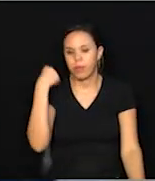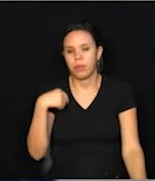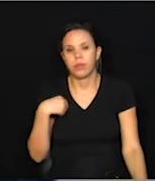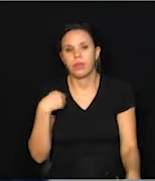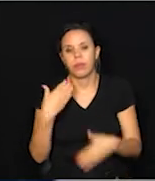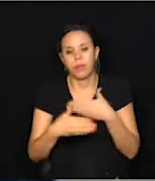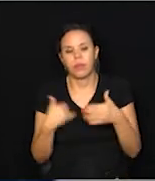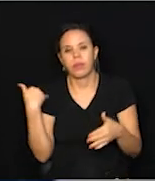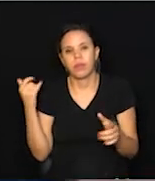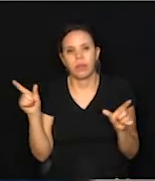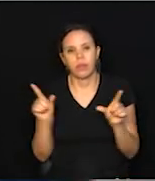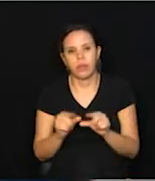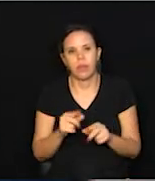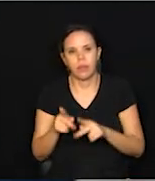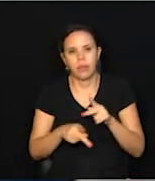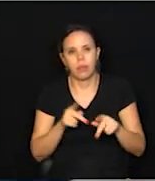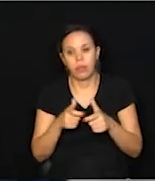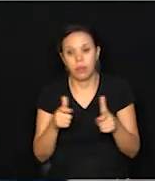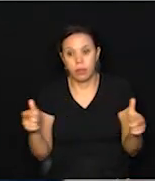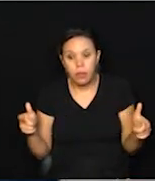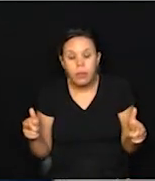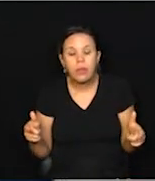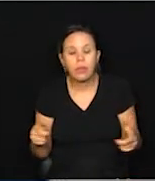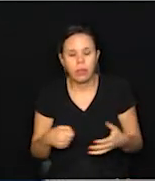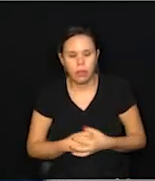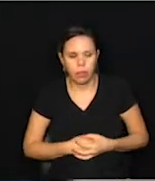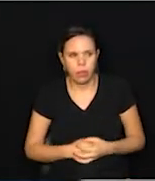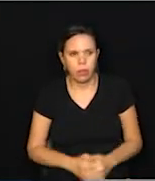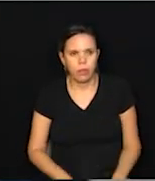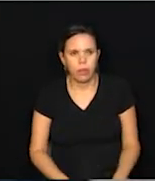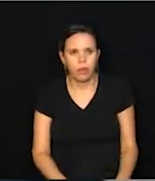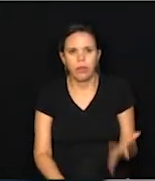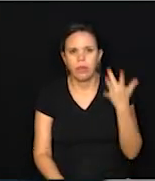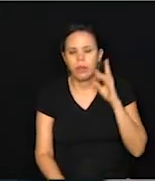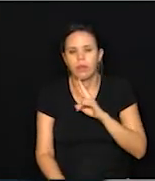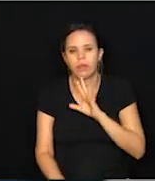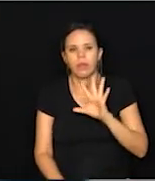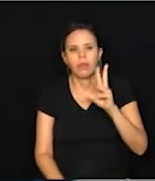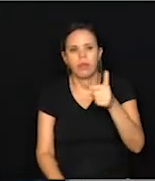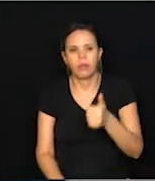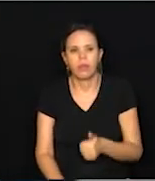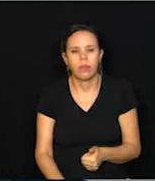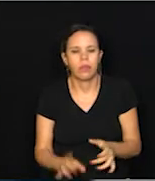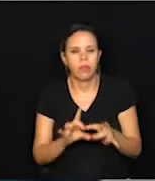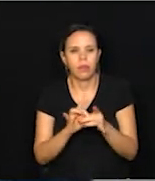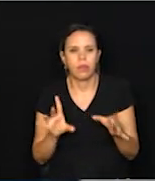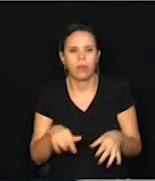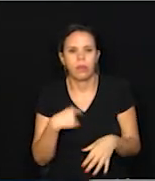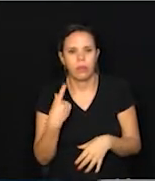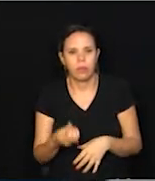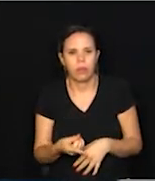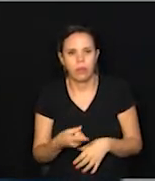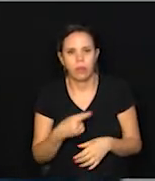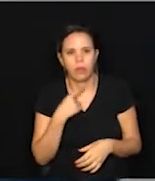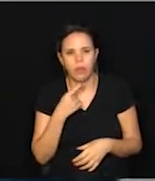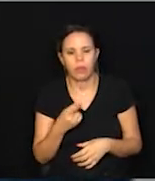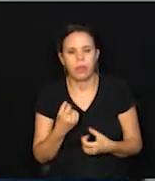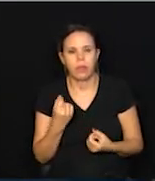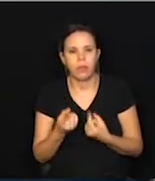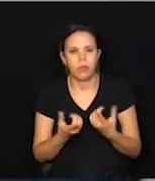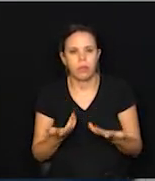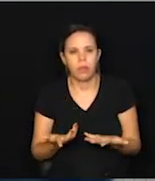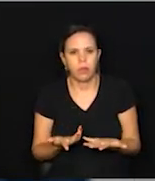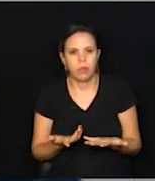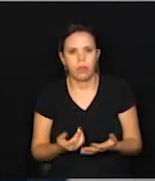idade diminui, a população aumenta. Acho que eu respondi tudo e fico à vontade para outras